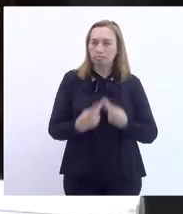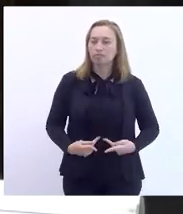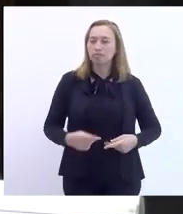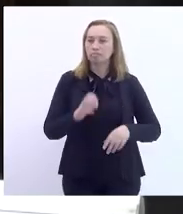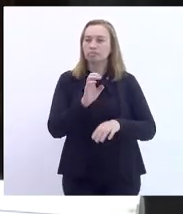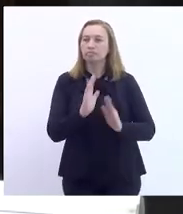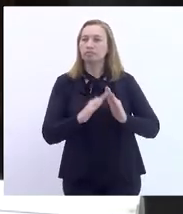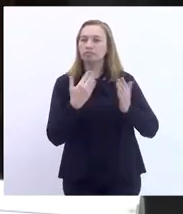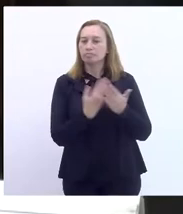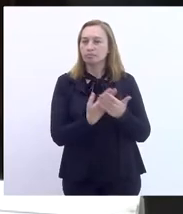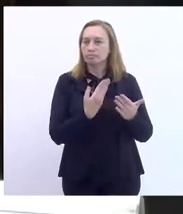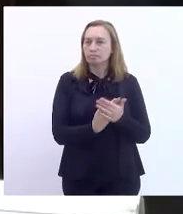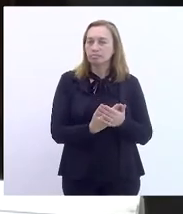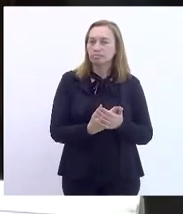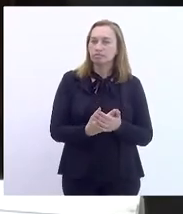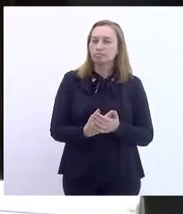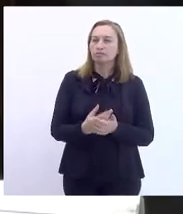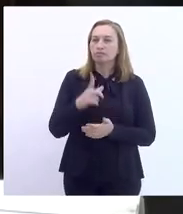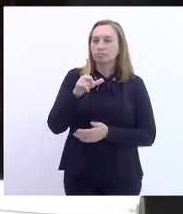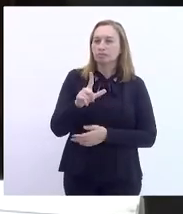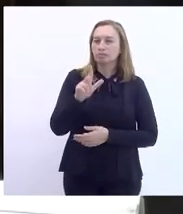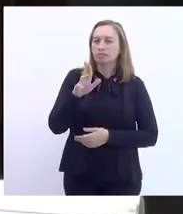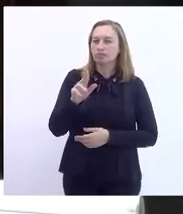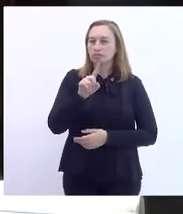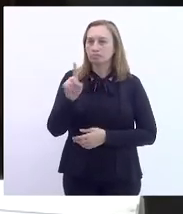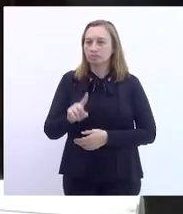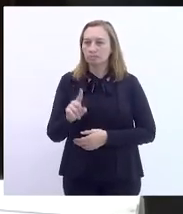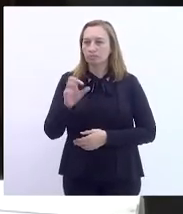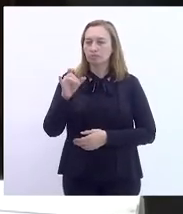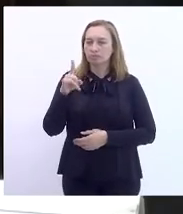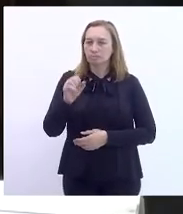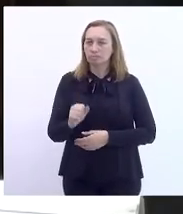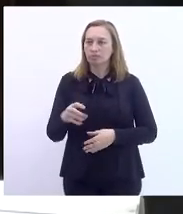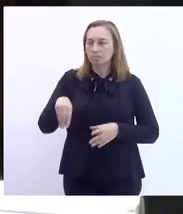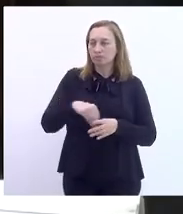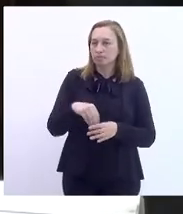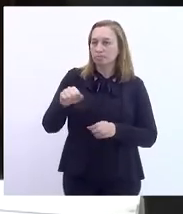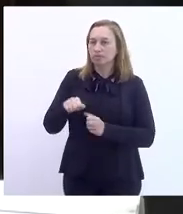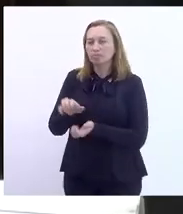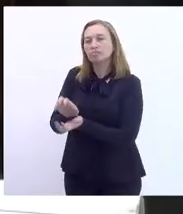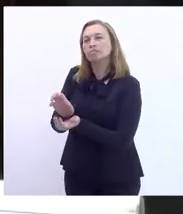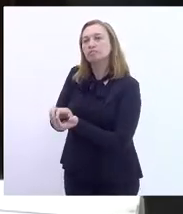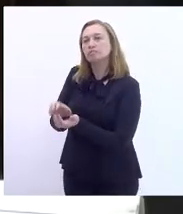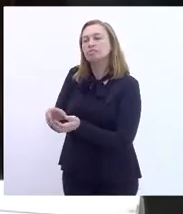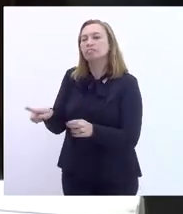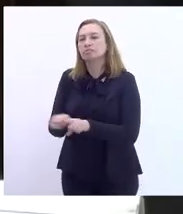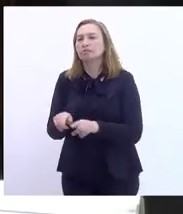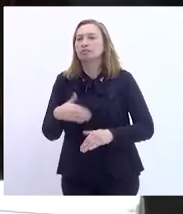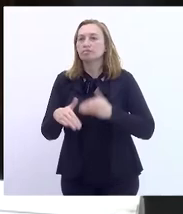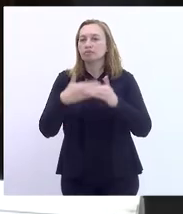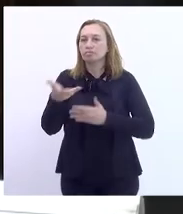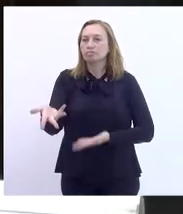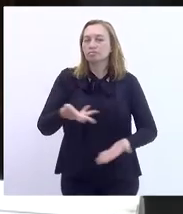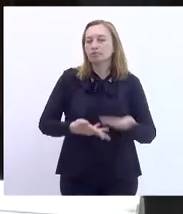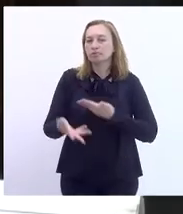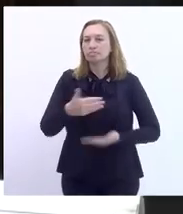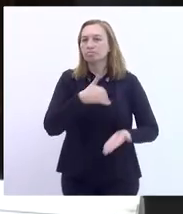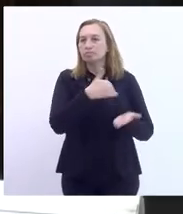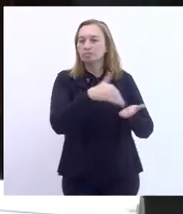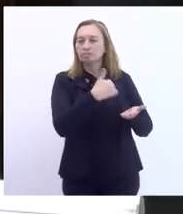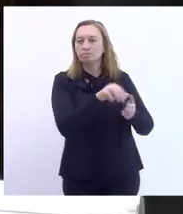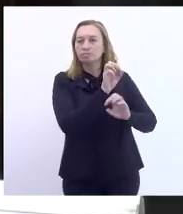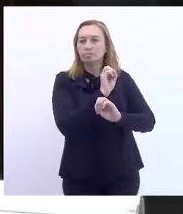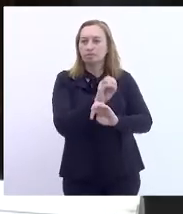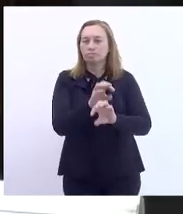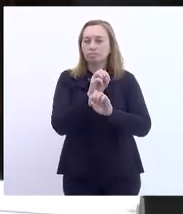Estadual compositor Luiz Carlos da Vila que está a localizado no Jacarezinho e da ação desenvolvido também em parceria com a Secretaria Estadual de